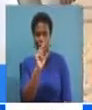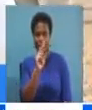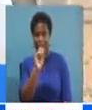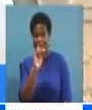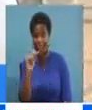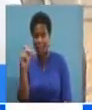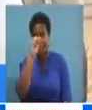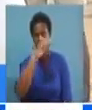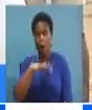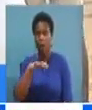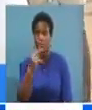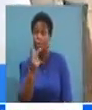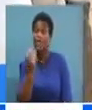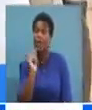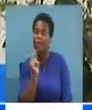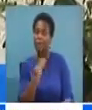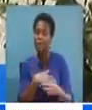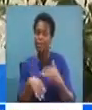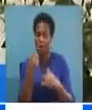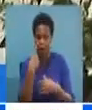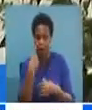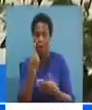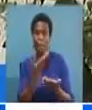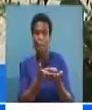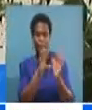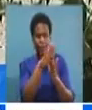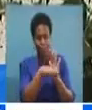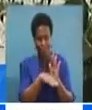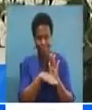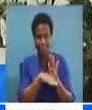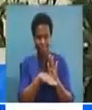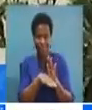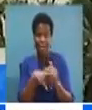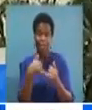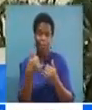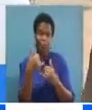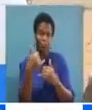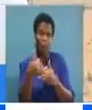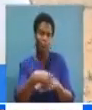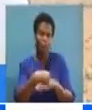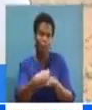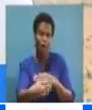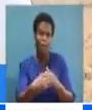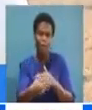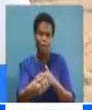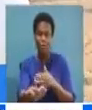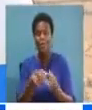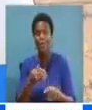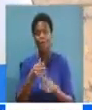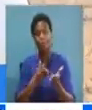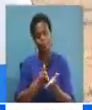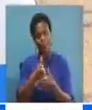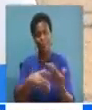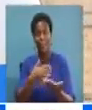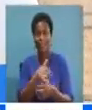há 2 anos em que demos a conhecer o programa e dali para a frente fomos avançando tanto no Maio como nas